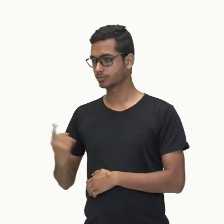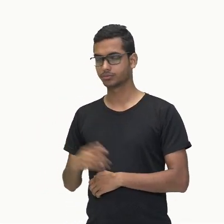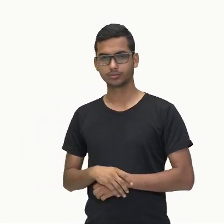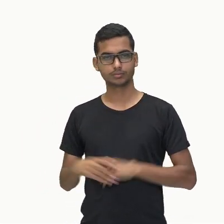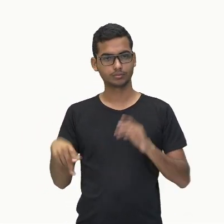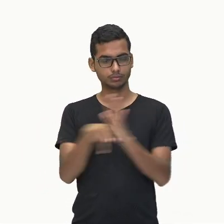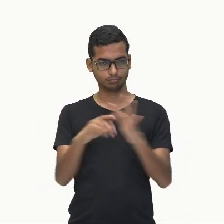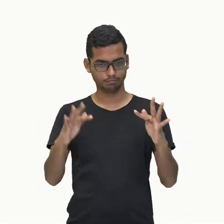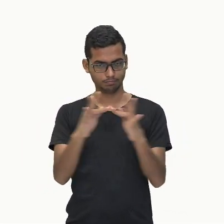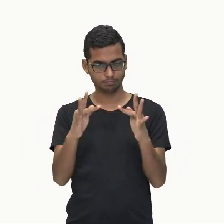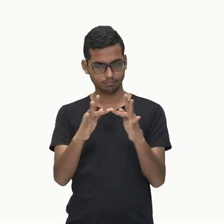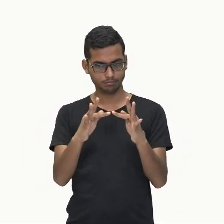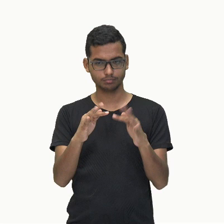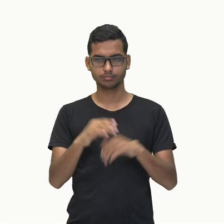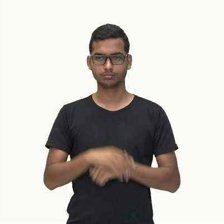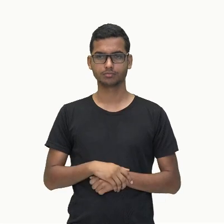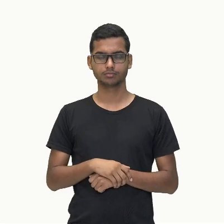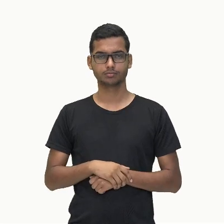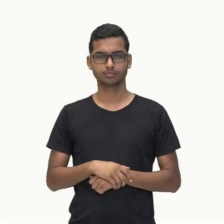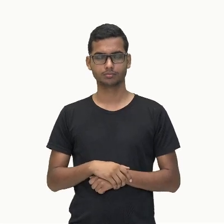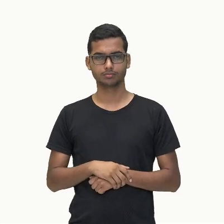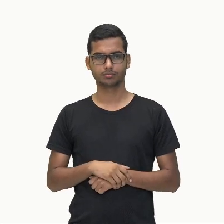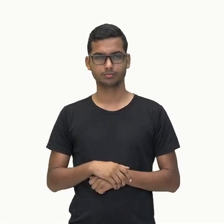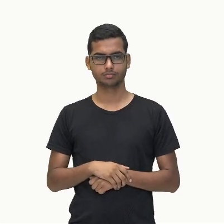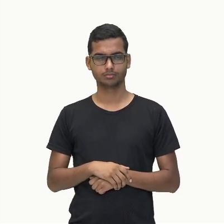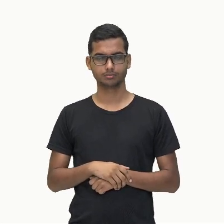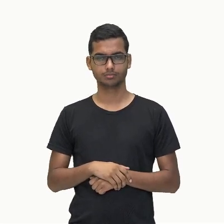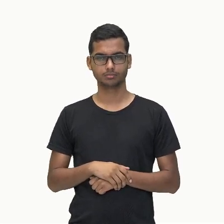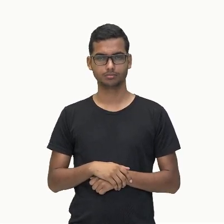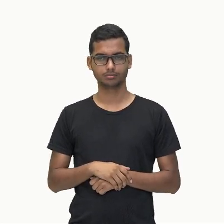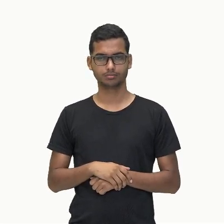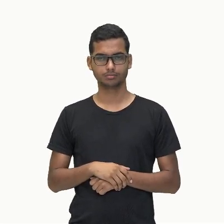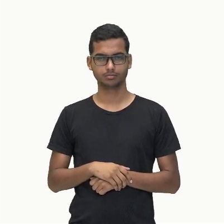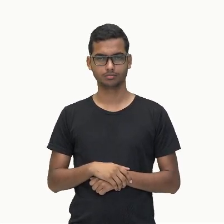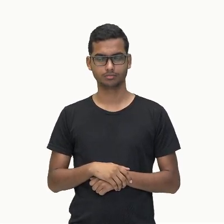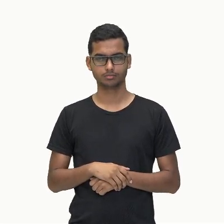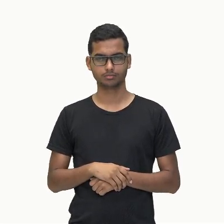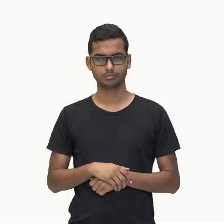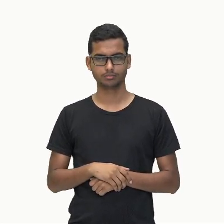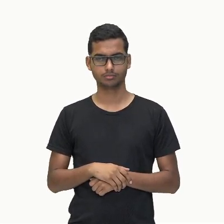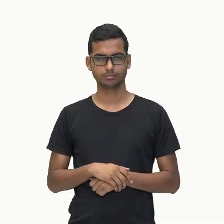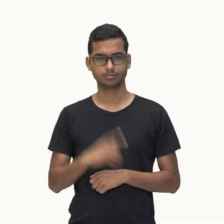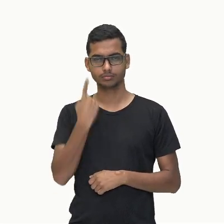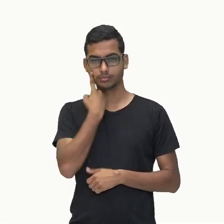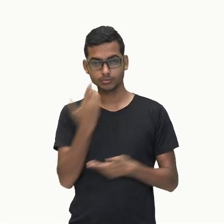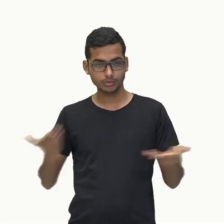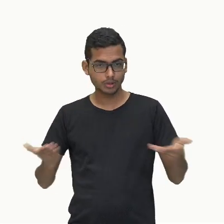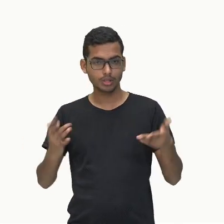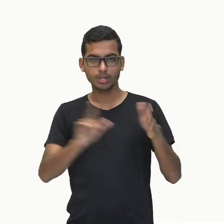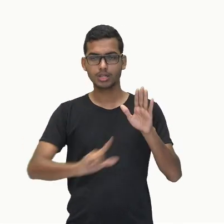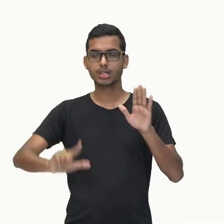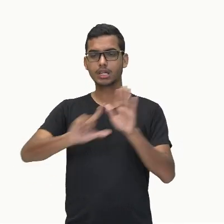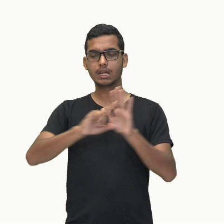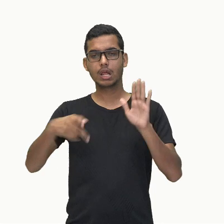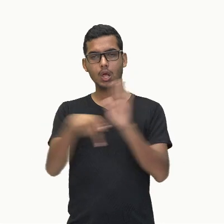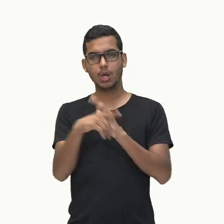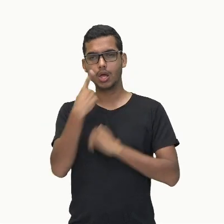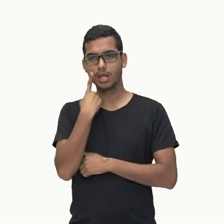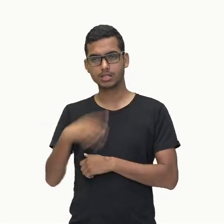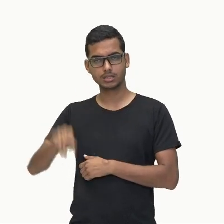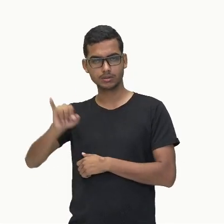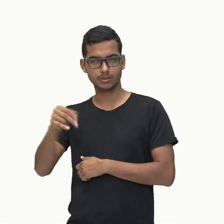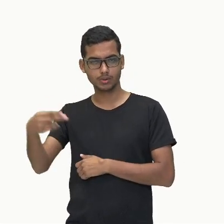segundo a lei de correspondência, a lei de correspondência é dada por y igual a f de x. Por